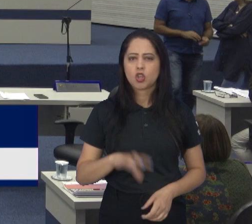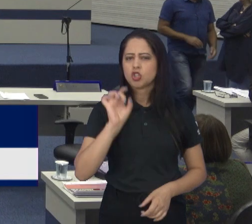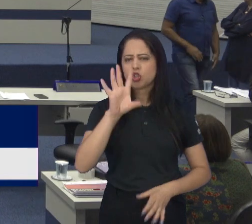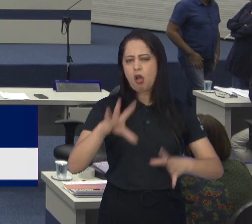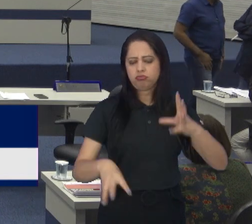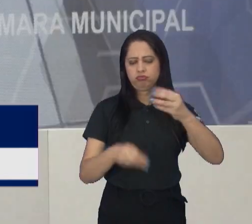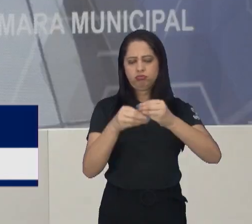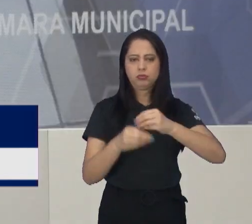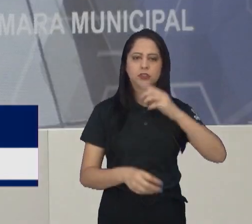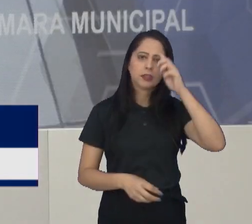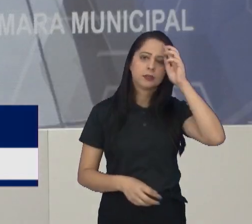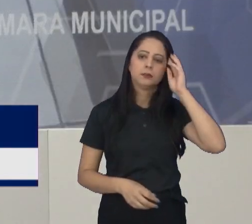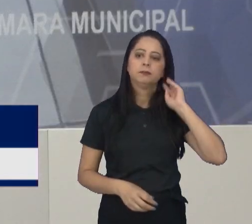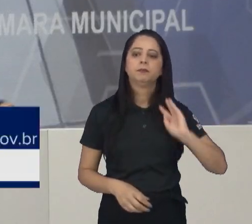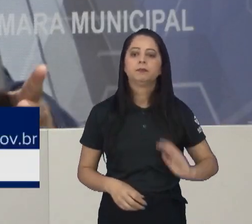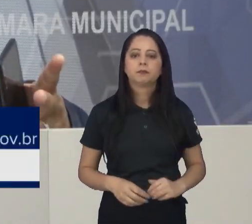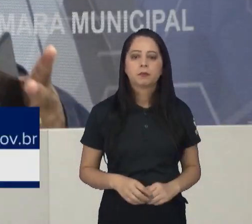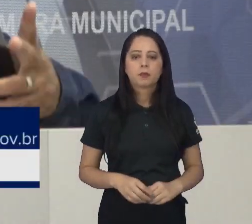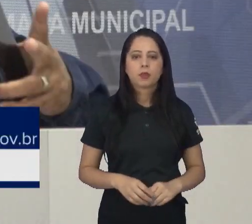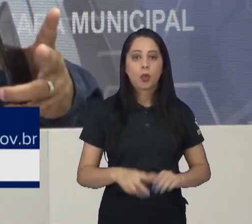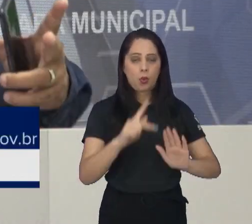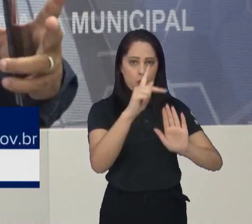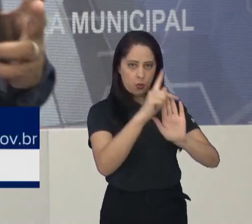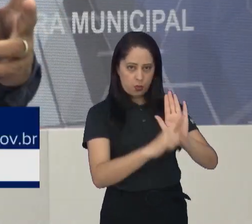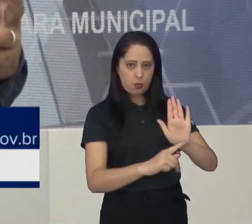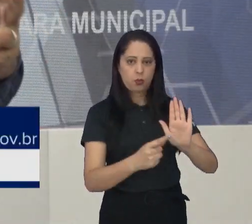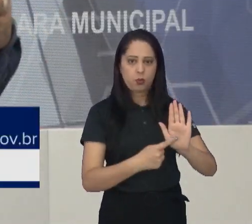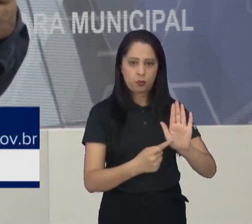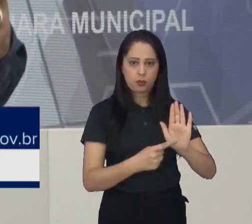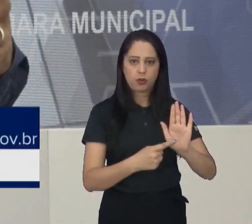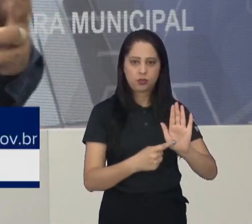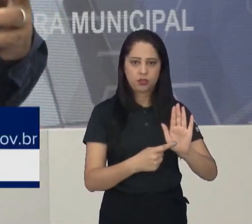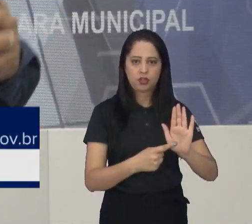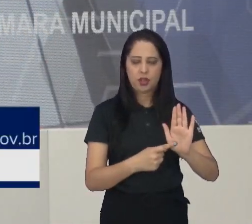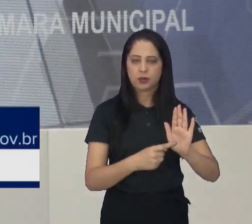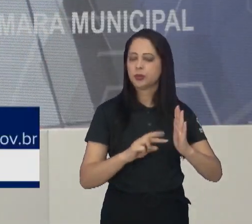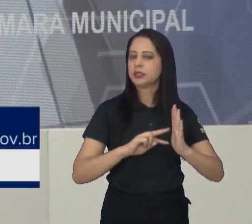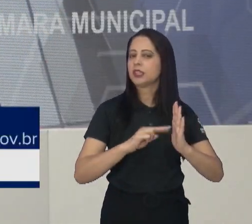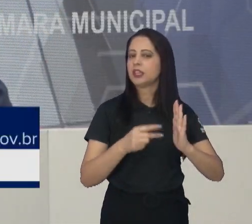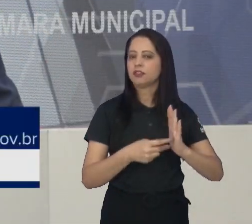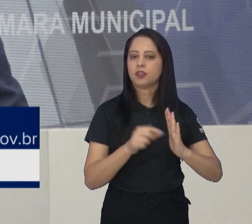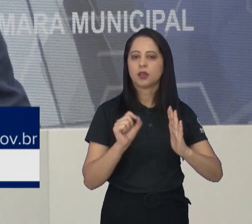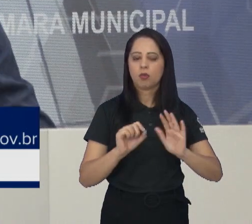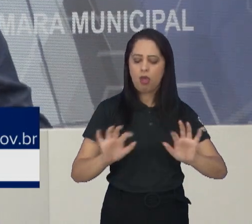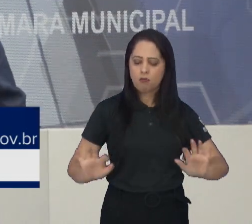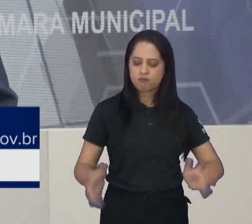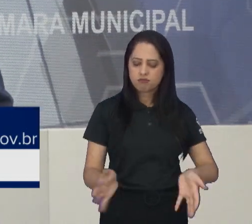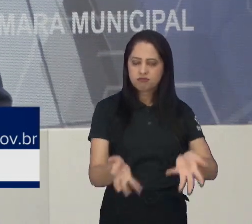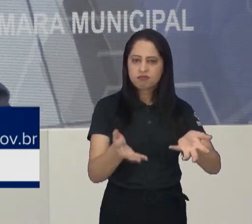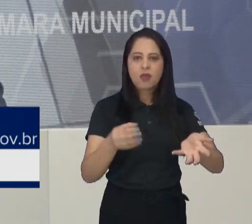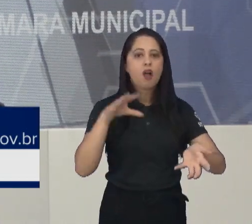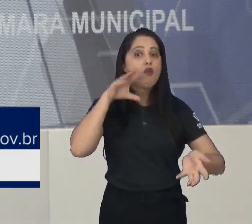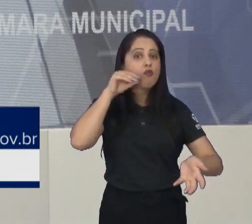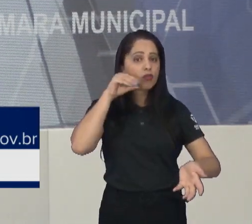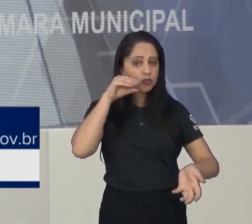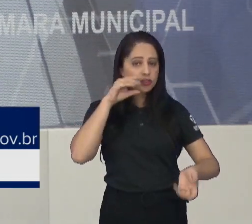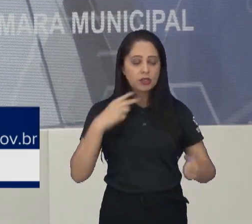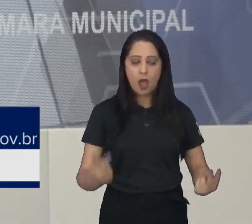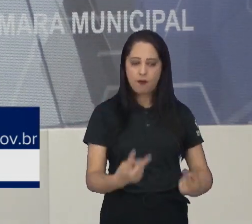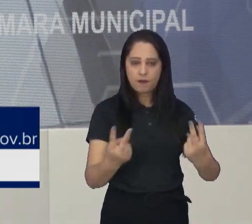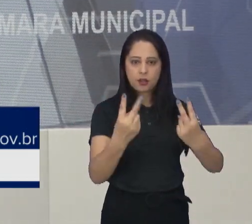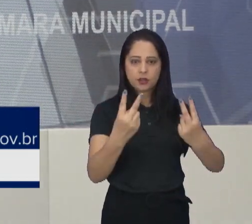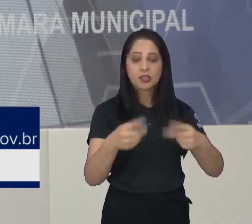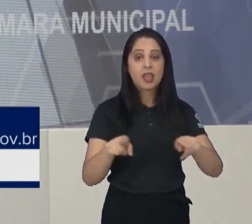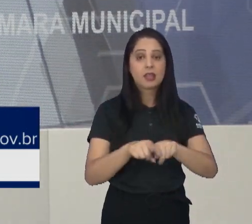apenas, esse projeto contempla principalmente aqueles dando gás aos novos servidores, né, isso é importante, valorização,